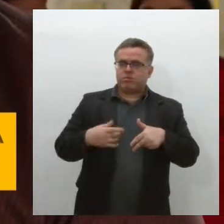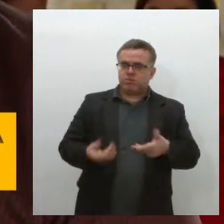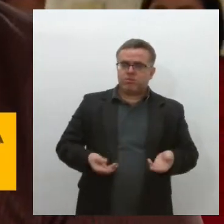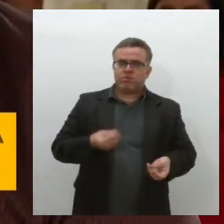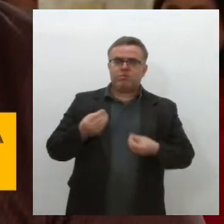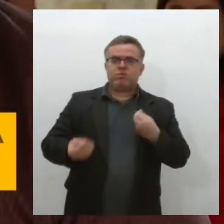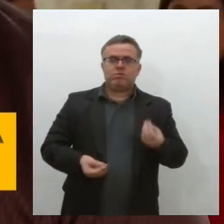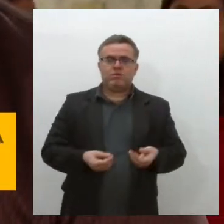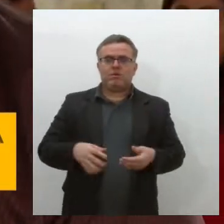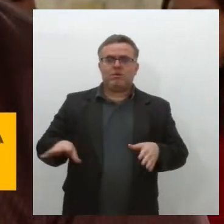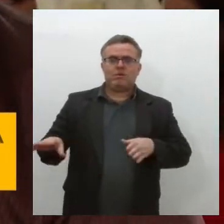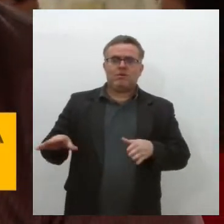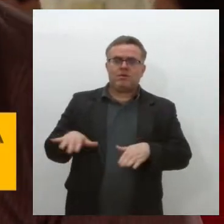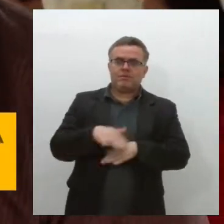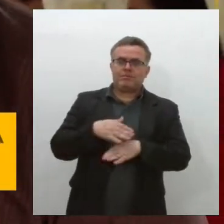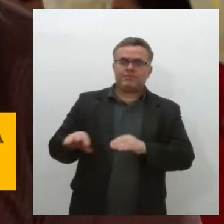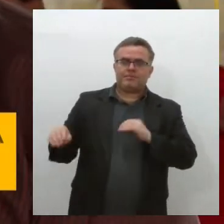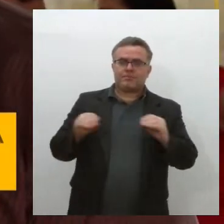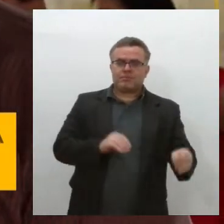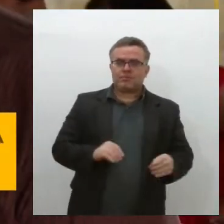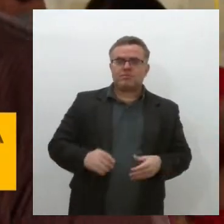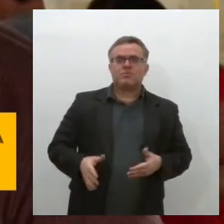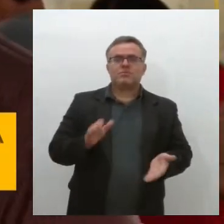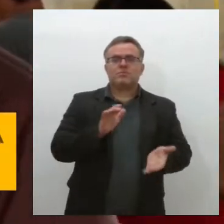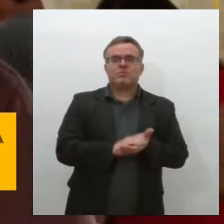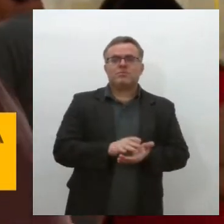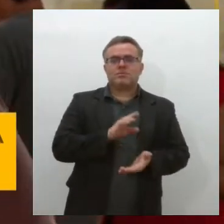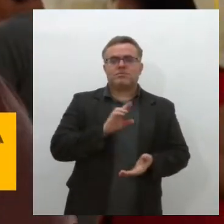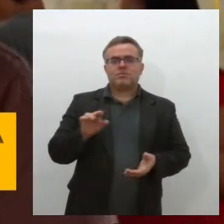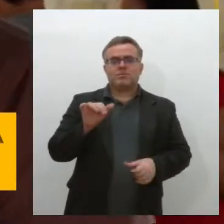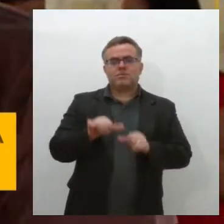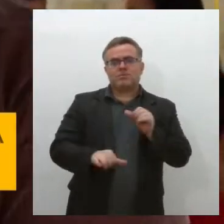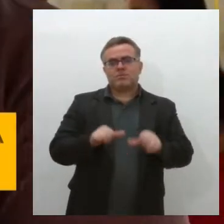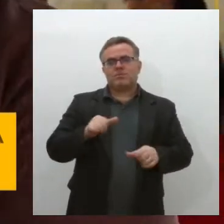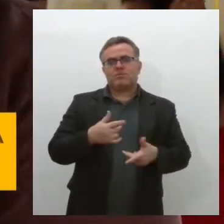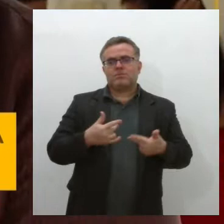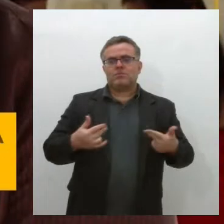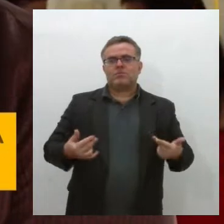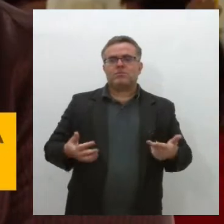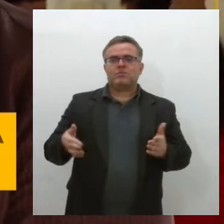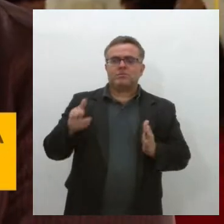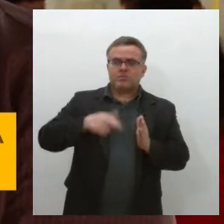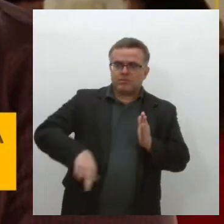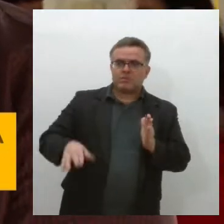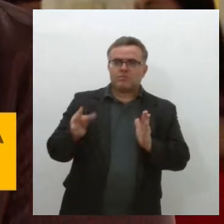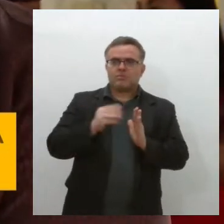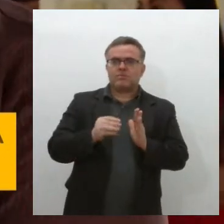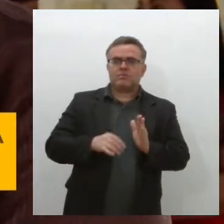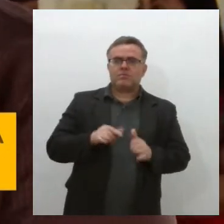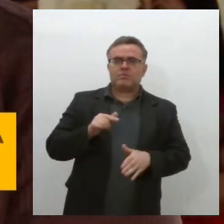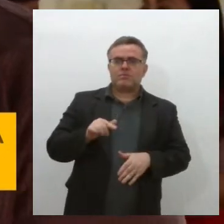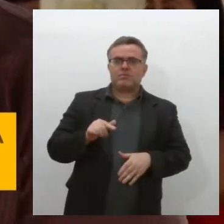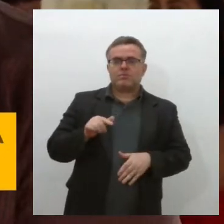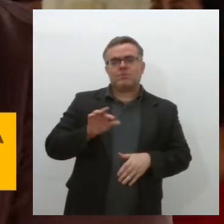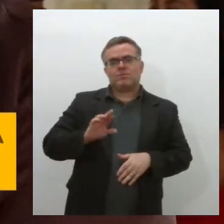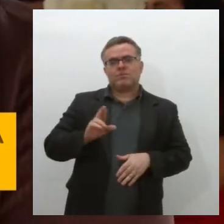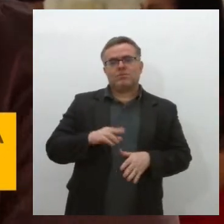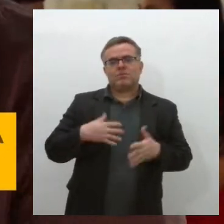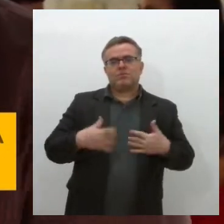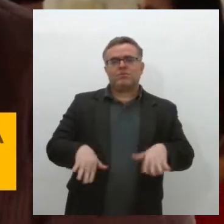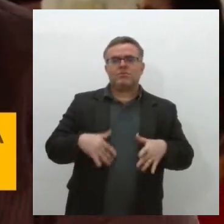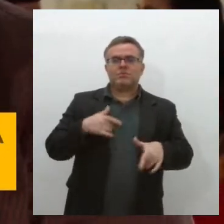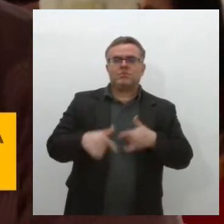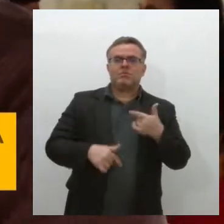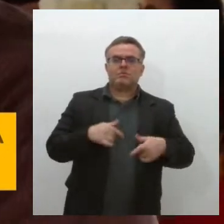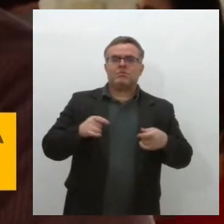pessoa casa também, muda, altera o nome, nós fazemos essa retificação, né? Então, é ao custo de R$7,00, né? Esse serviço que você pode